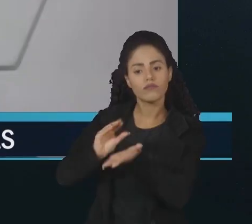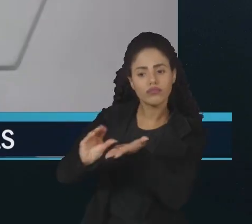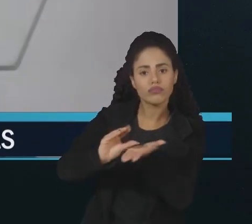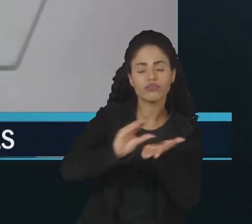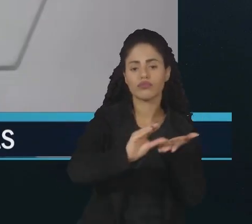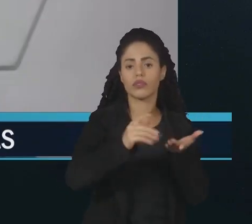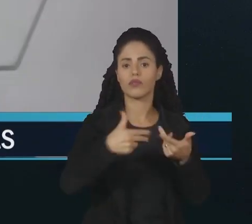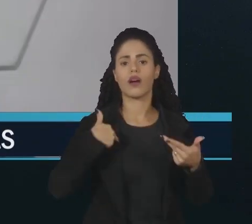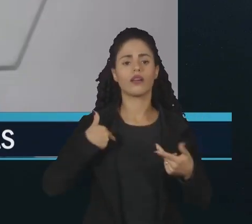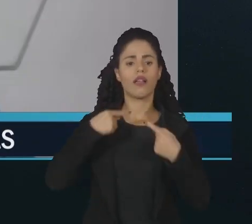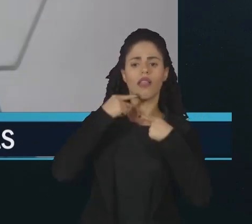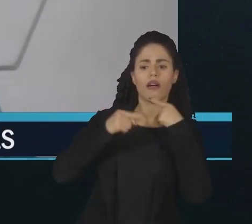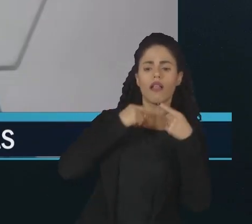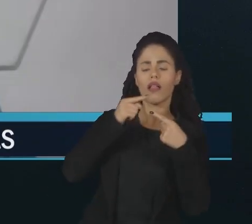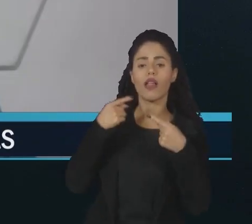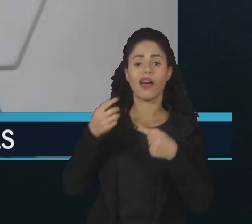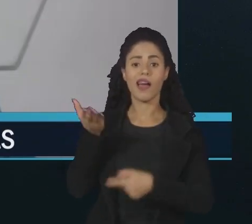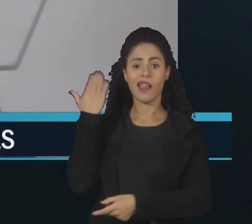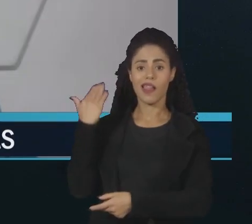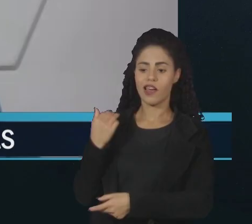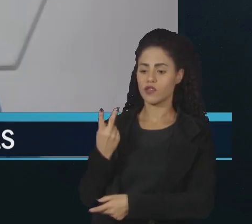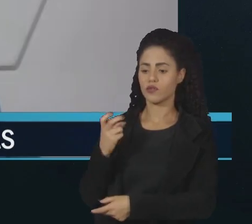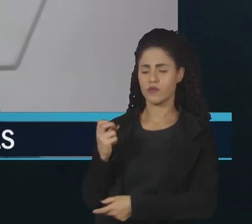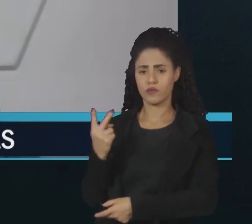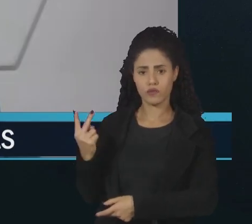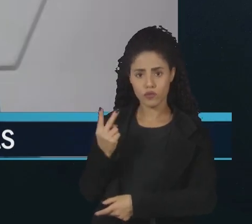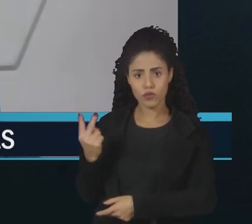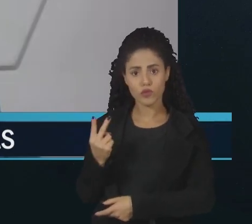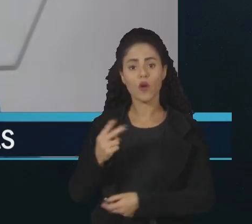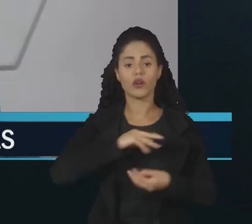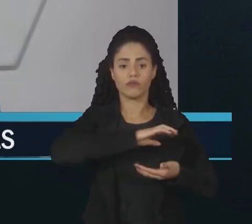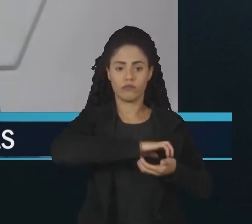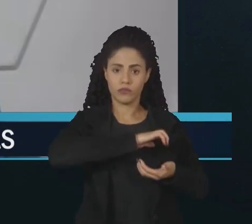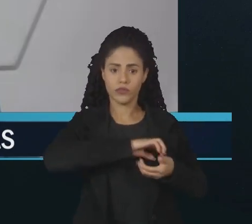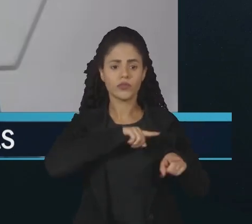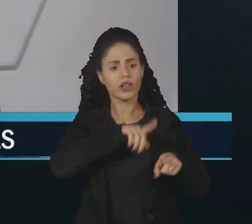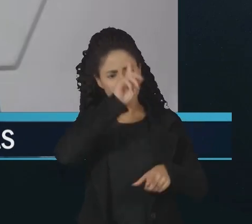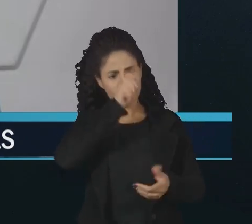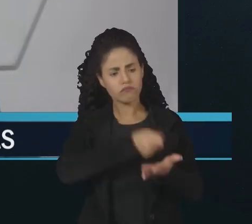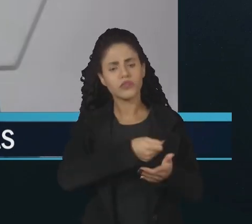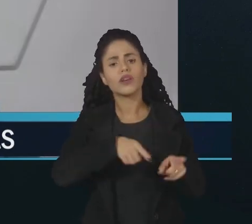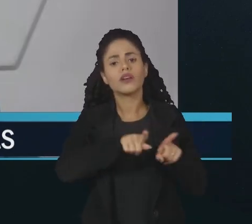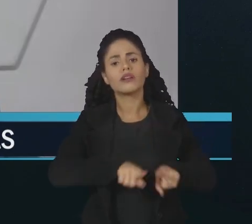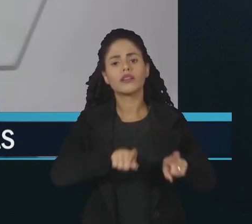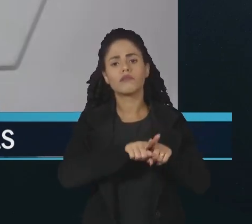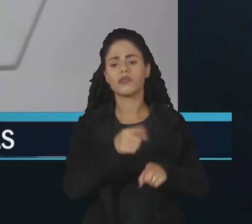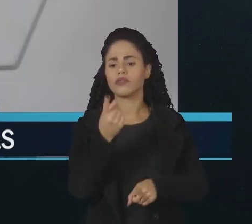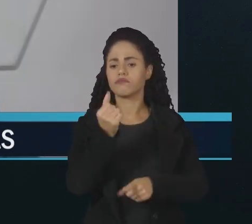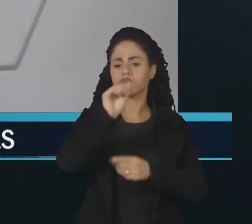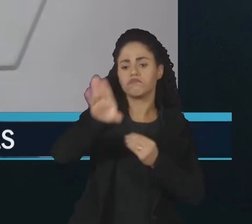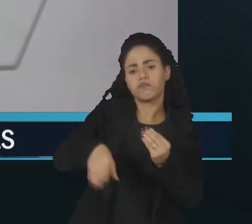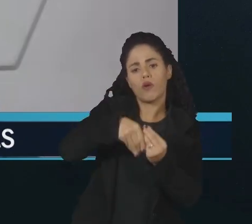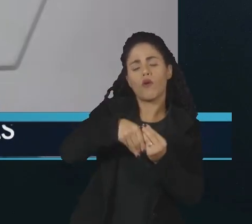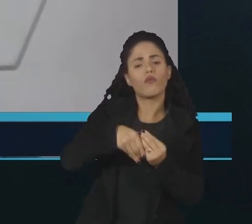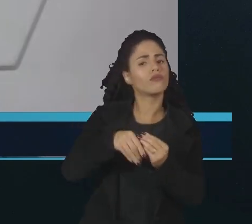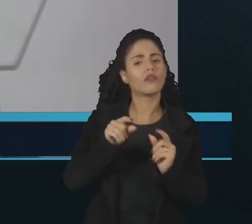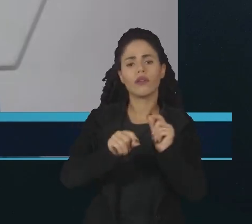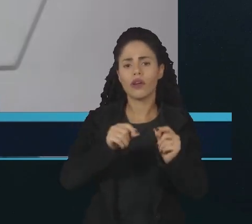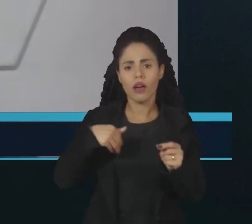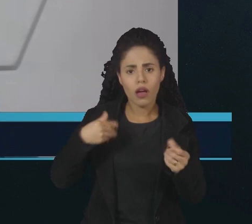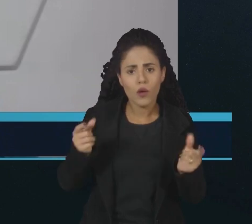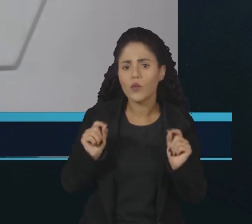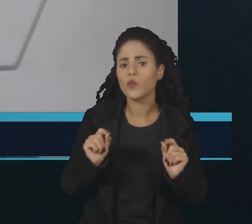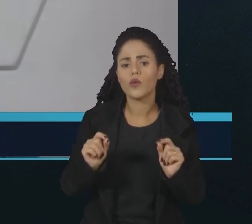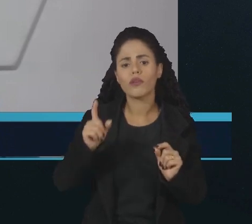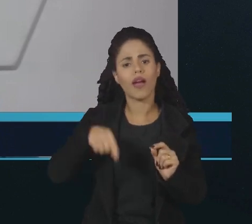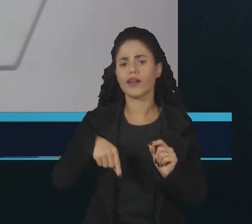constitucionalidade questionada, né? Lá no final de 2022, o STF ele entendeu que as chamadas emendas de relator, né, até então,